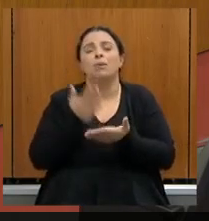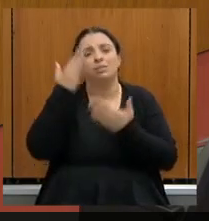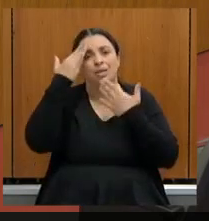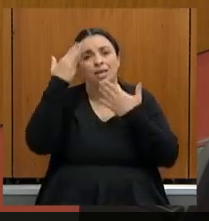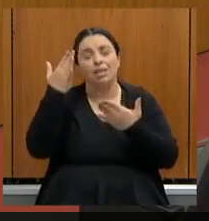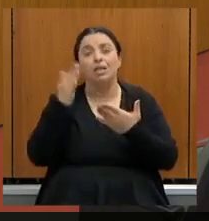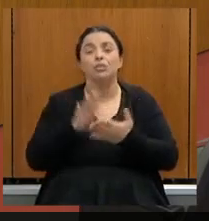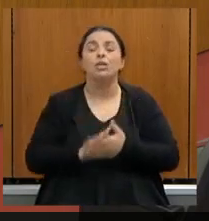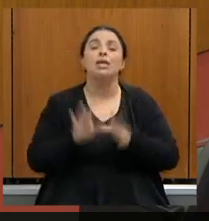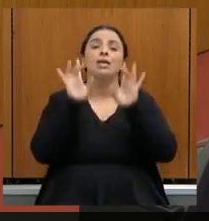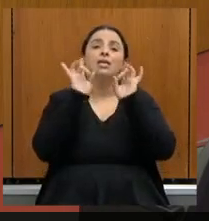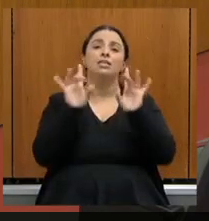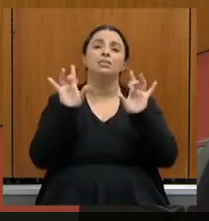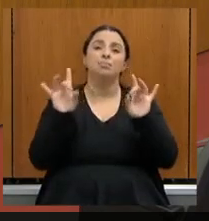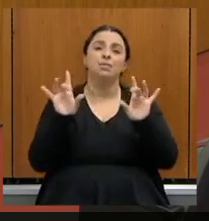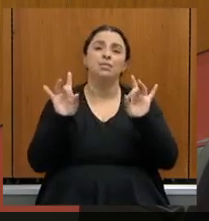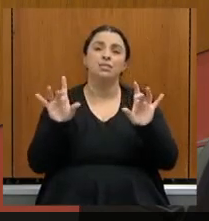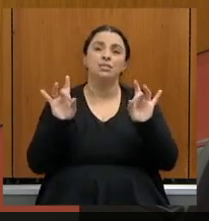muito especial